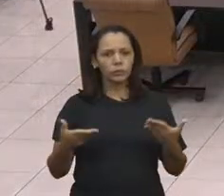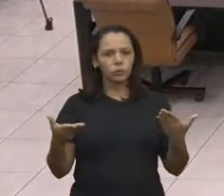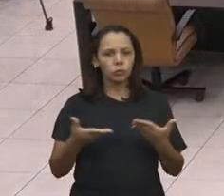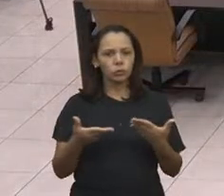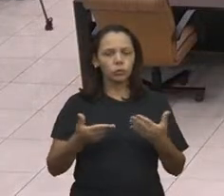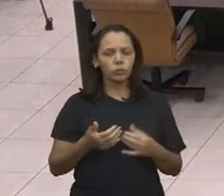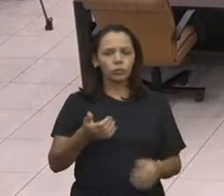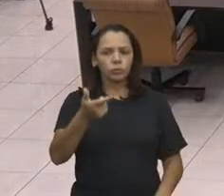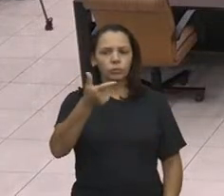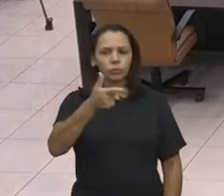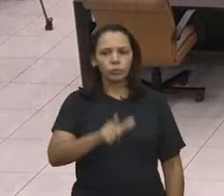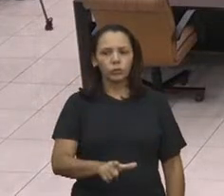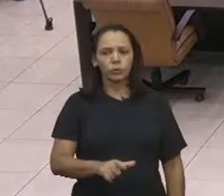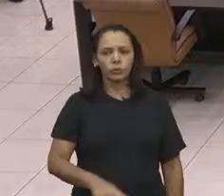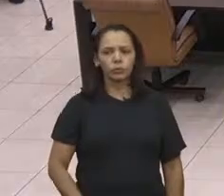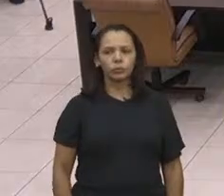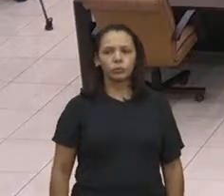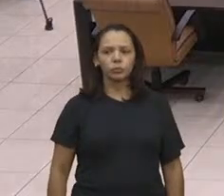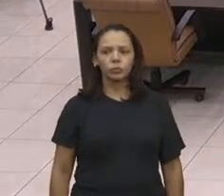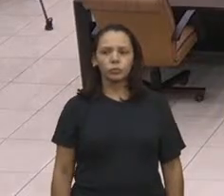Próximo vereador.